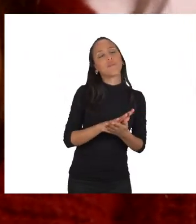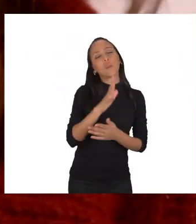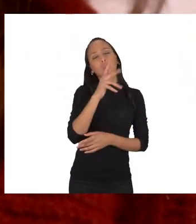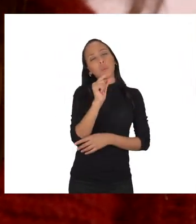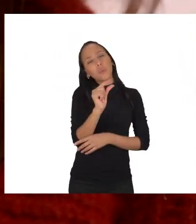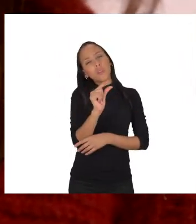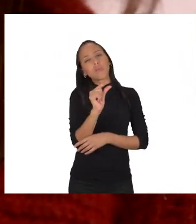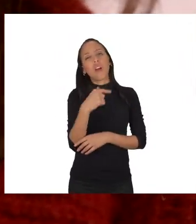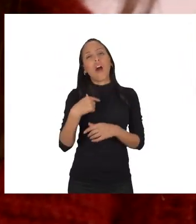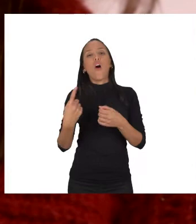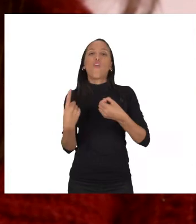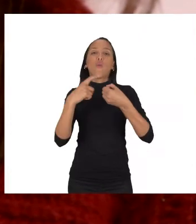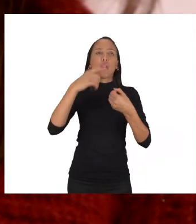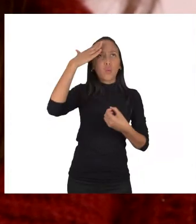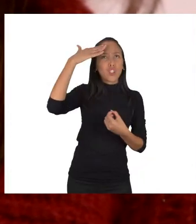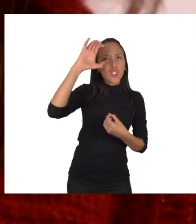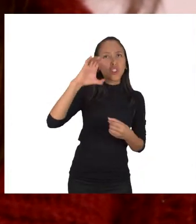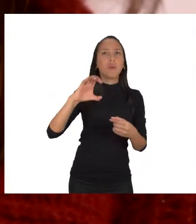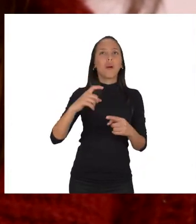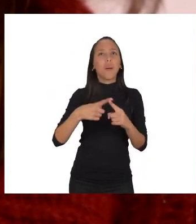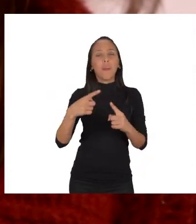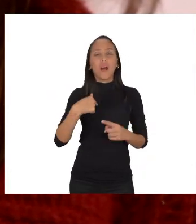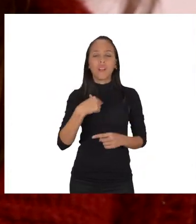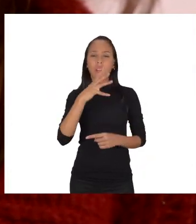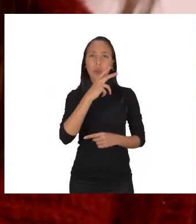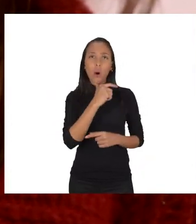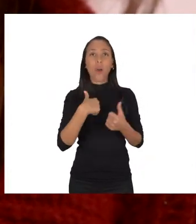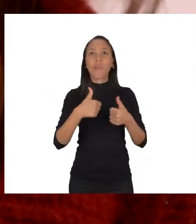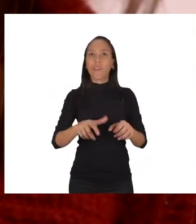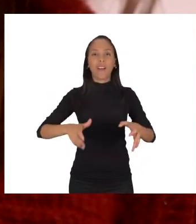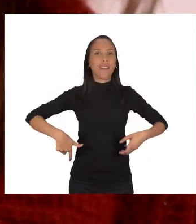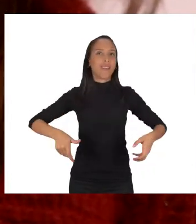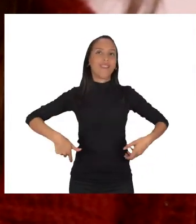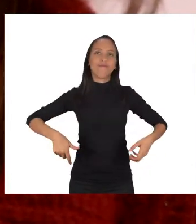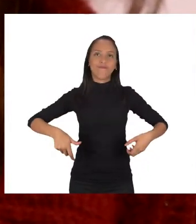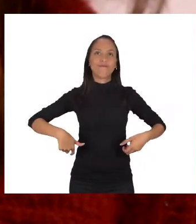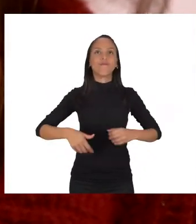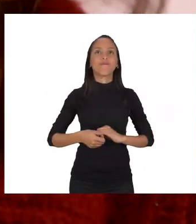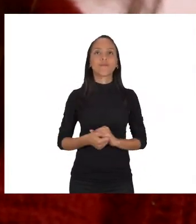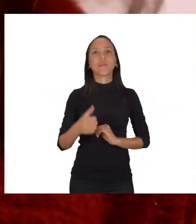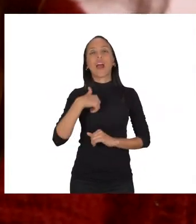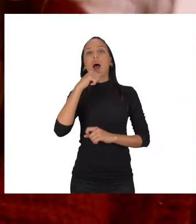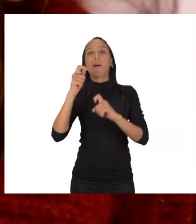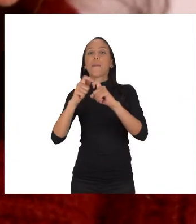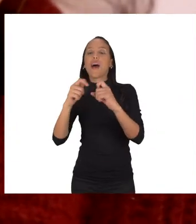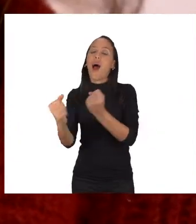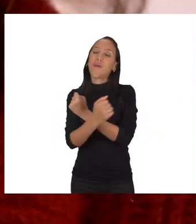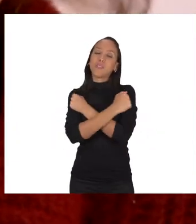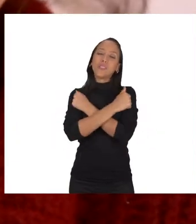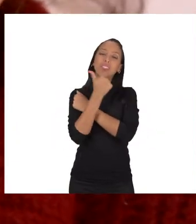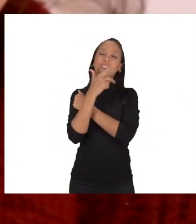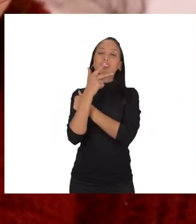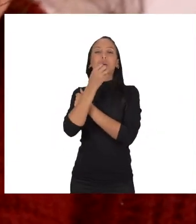estava mais mal, porque eu já não podia mais andar, estava numa cadeira. Daí a médica chegou, abraçou, ainda riu, falou assim: que